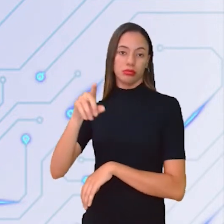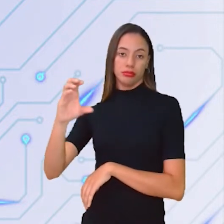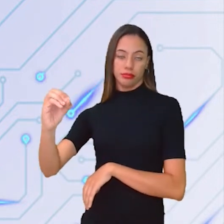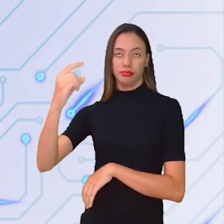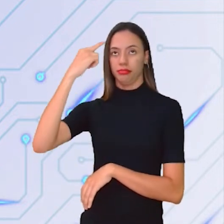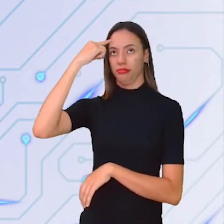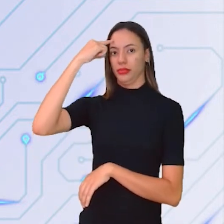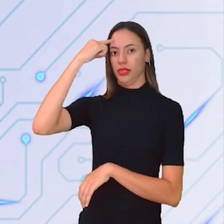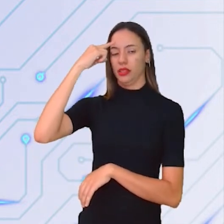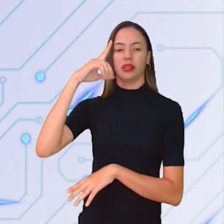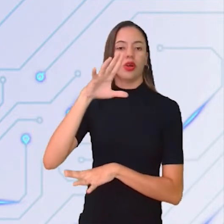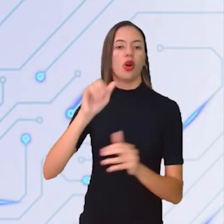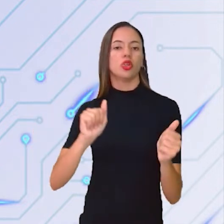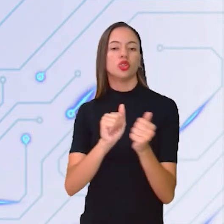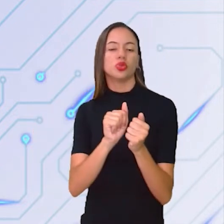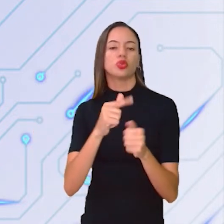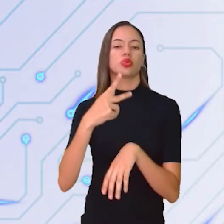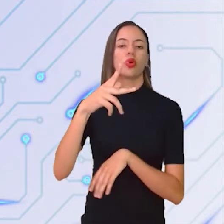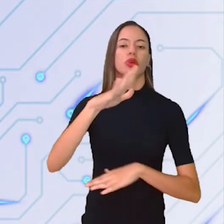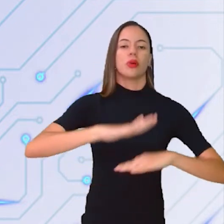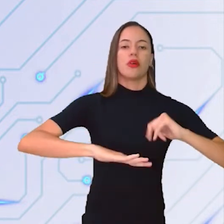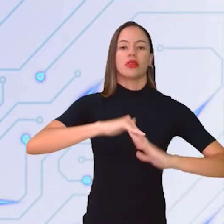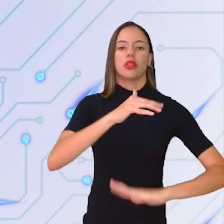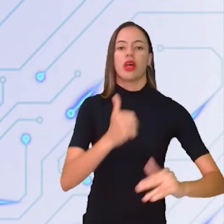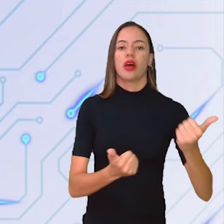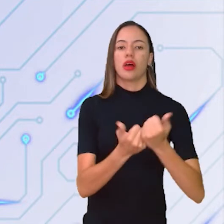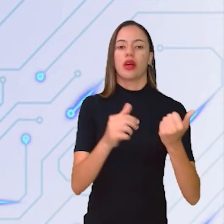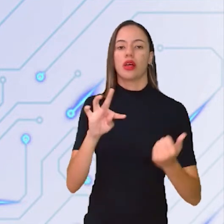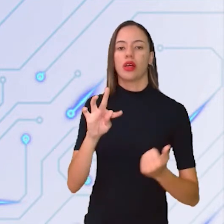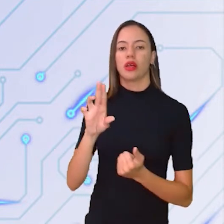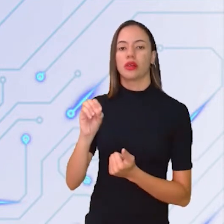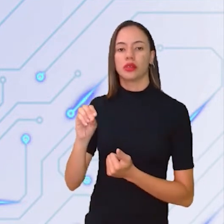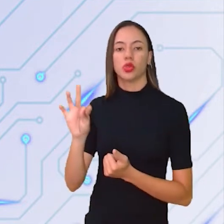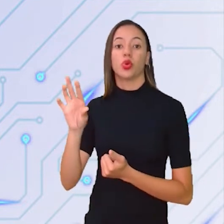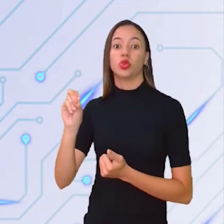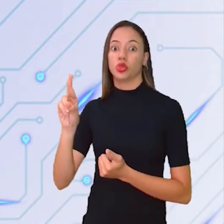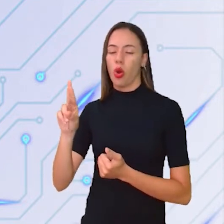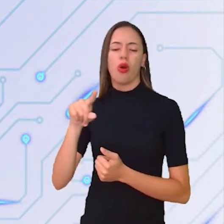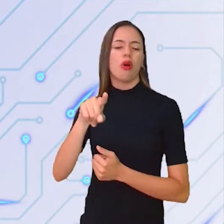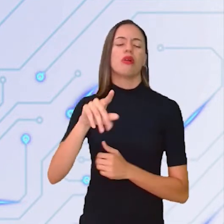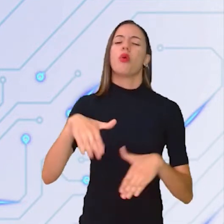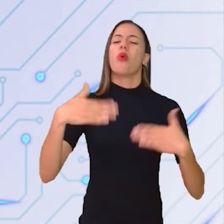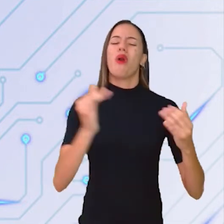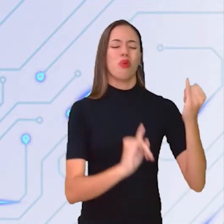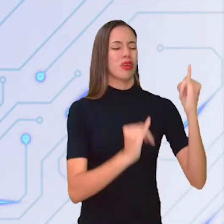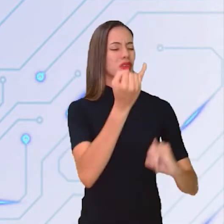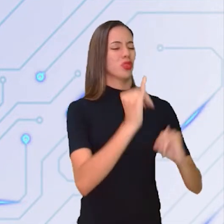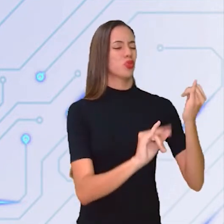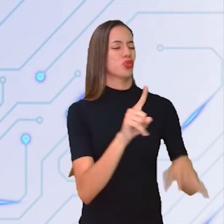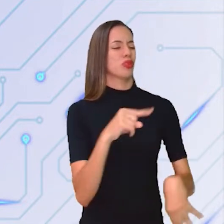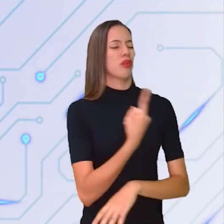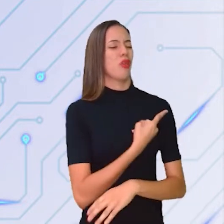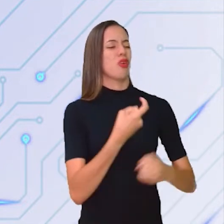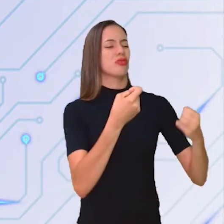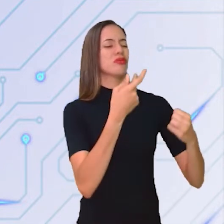aí junto com o teu tutor, a primeira coisa é que indústria a gente está falando, de que indústria a gente está